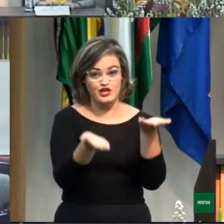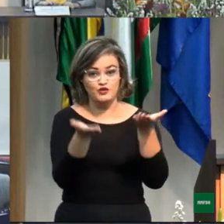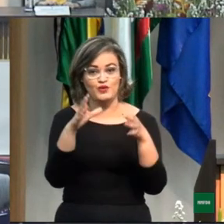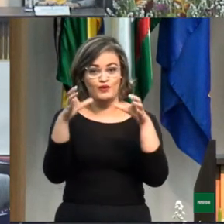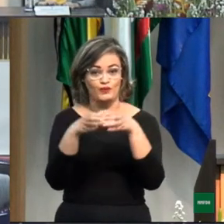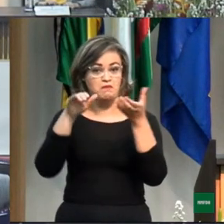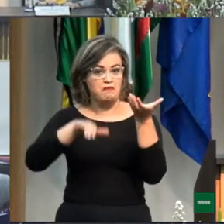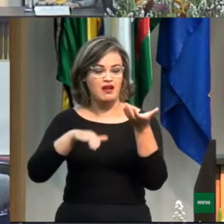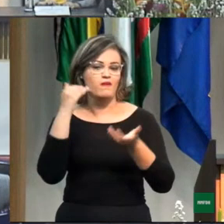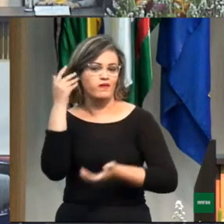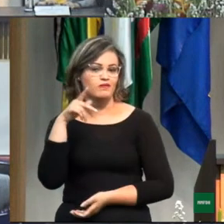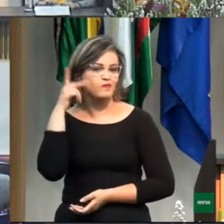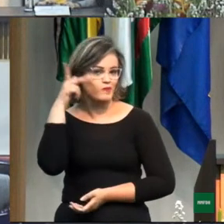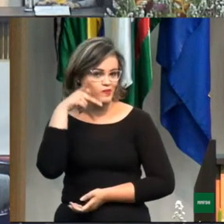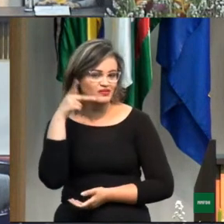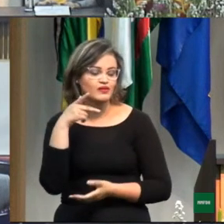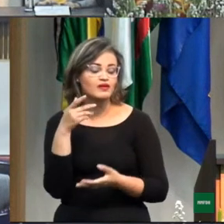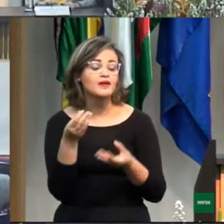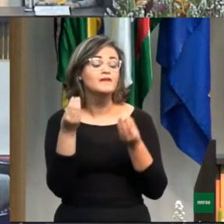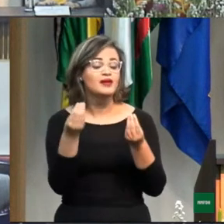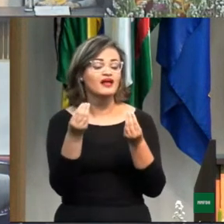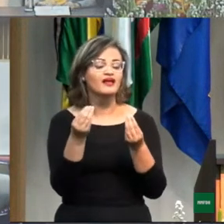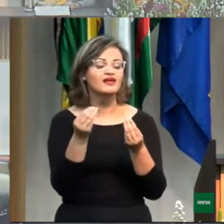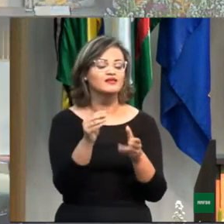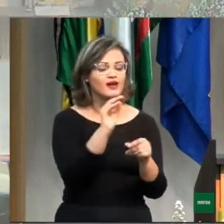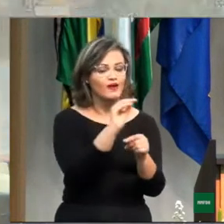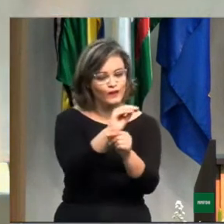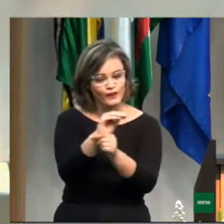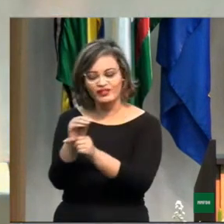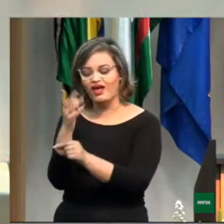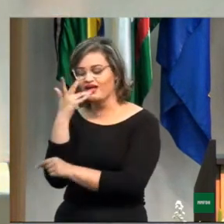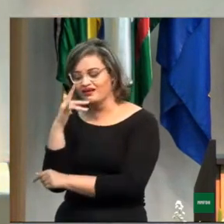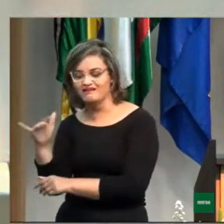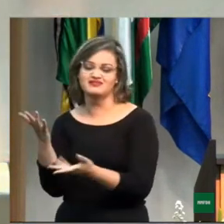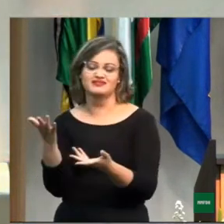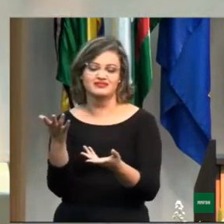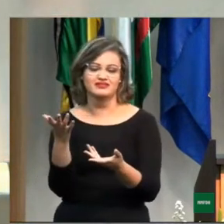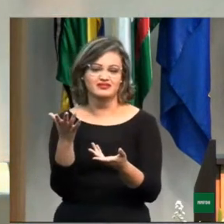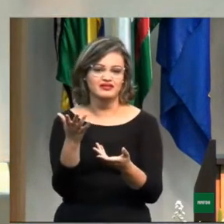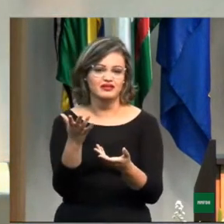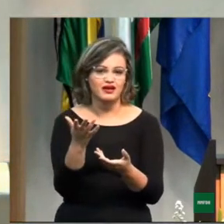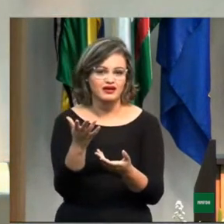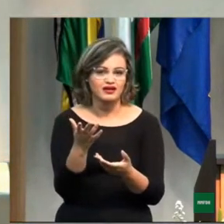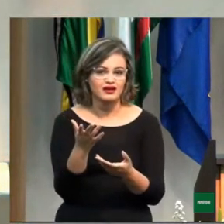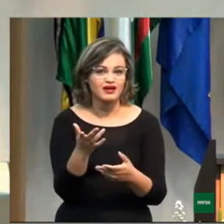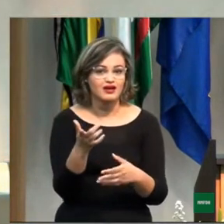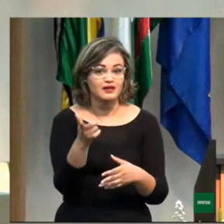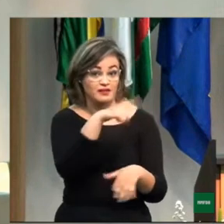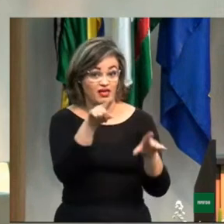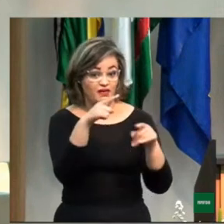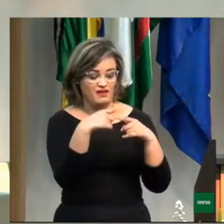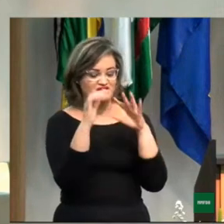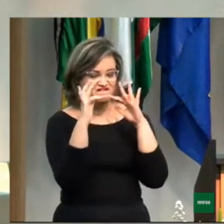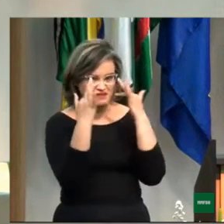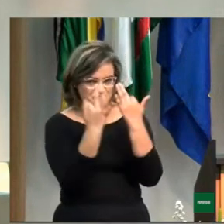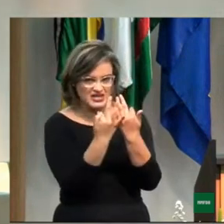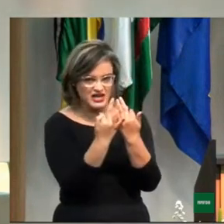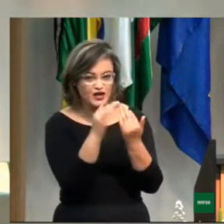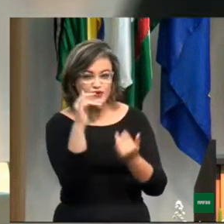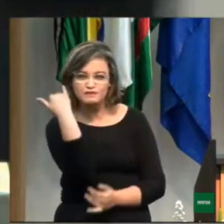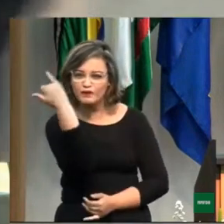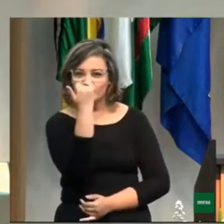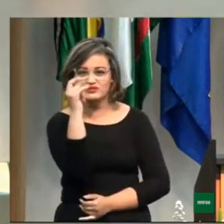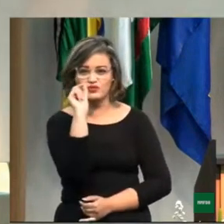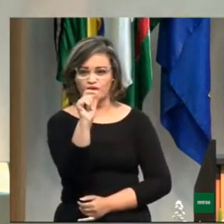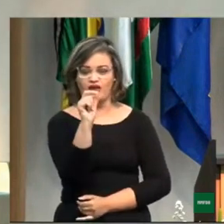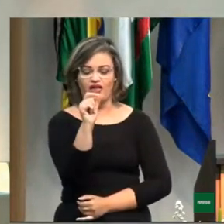para podermos cuidar melhor das nossas crianças. Porque, para as nossas famílias, o que mais importa é que os nossos filhos estejam